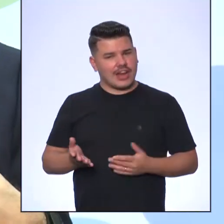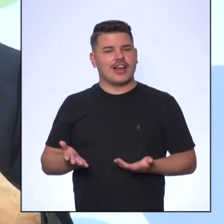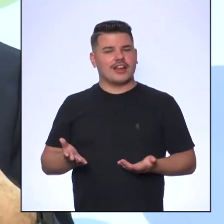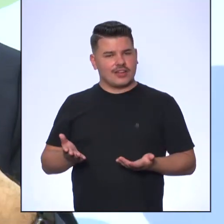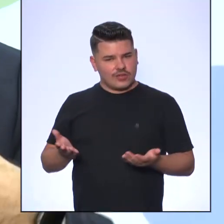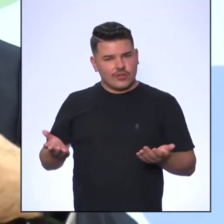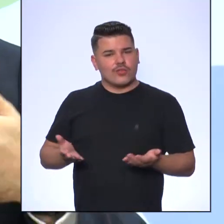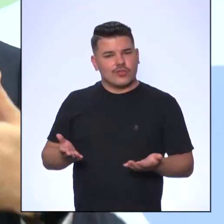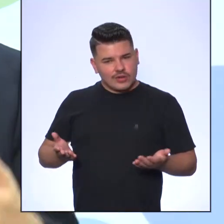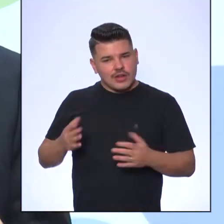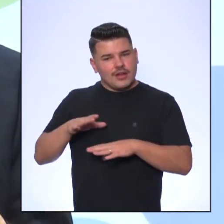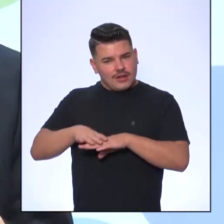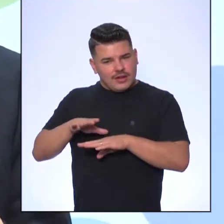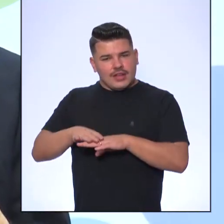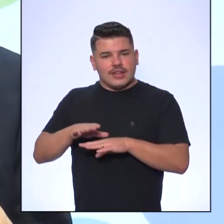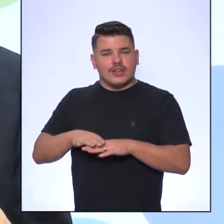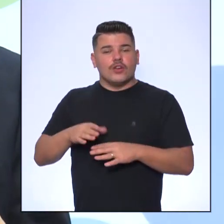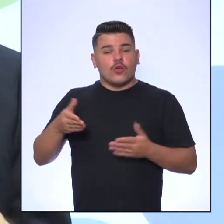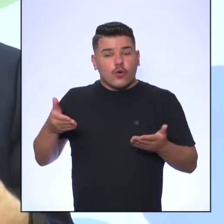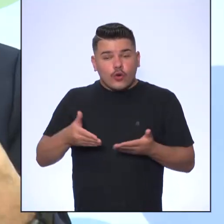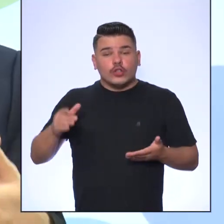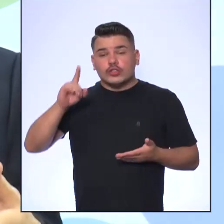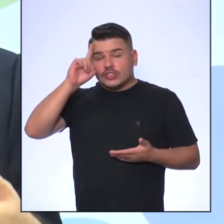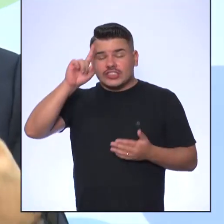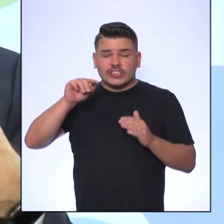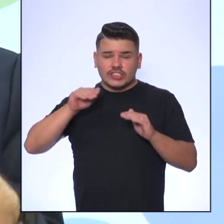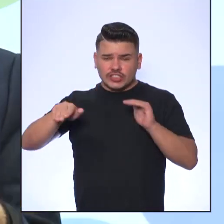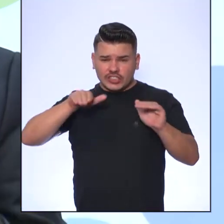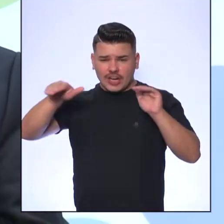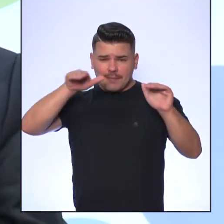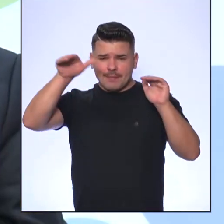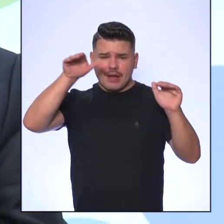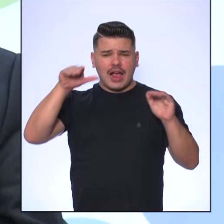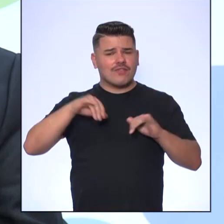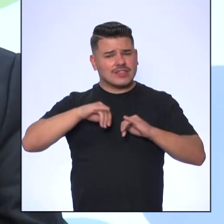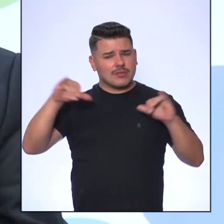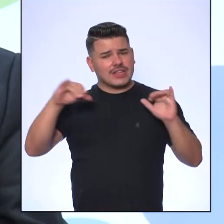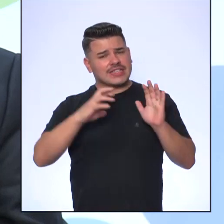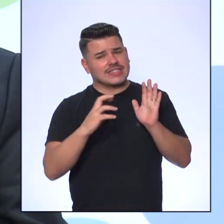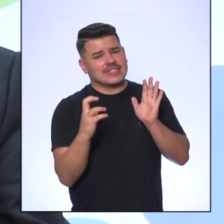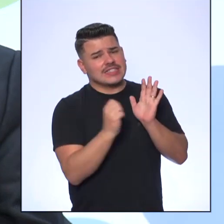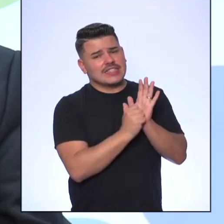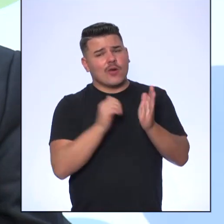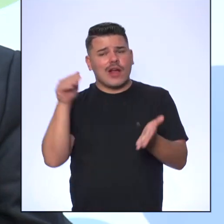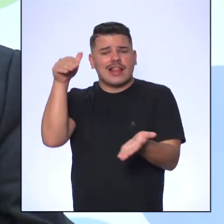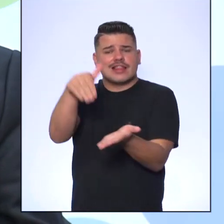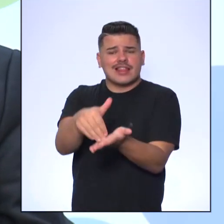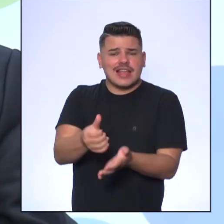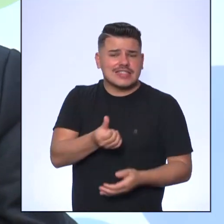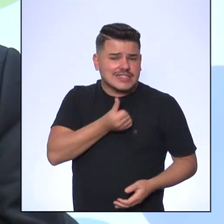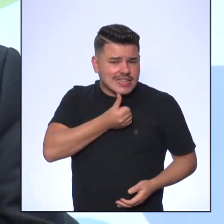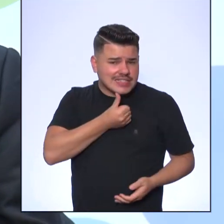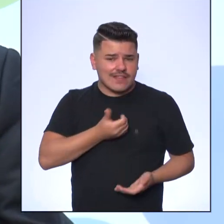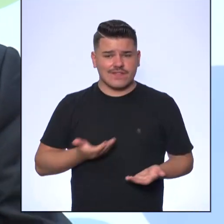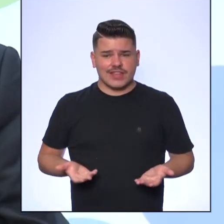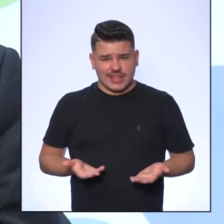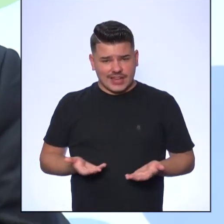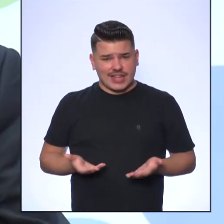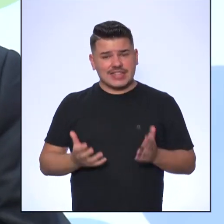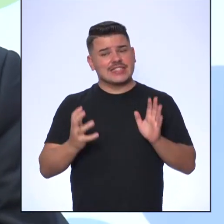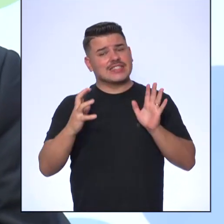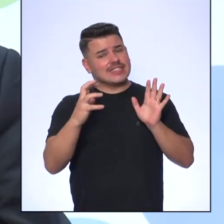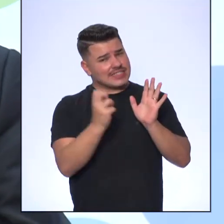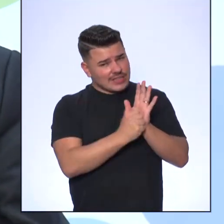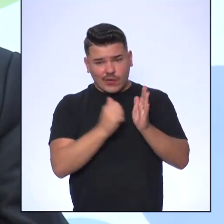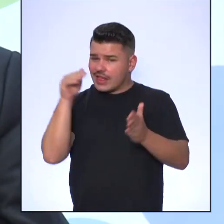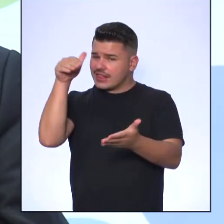Hoje a gente está fazendo um dia de mobilização importante, porque a inscrição, alguém me perguntou aqui, a inscrição